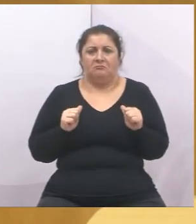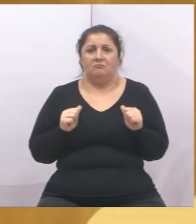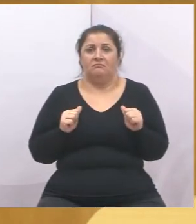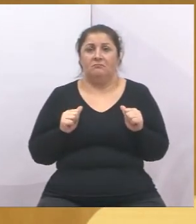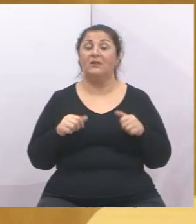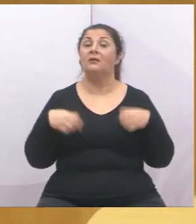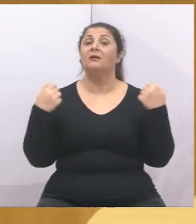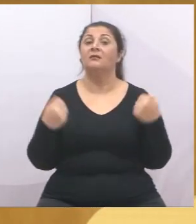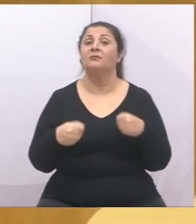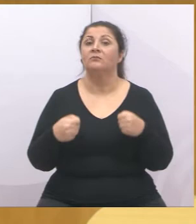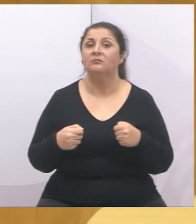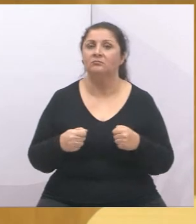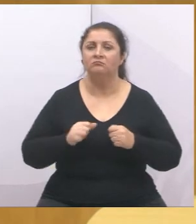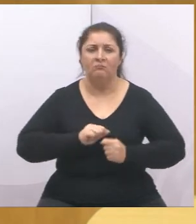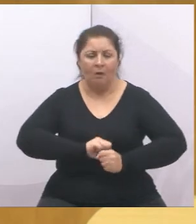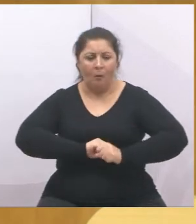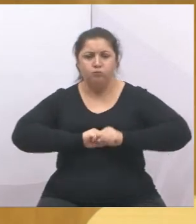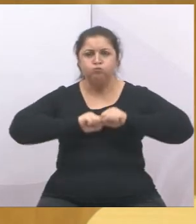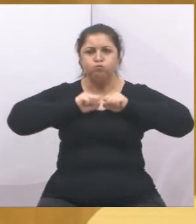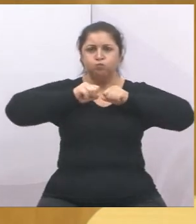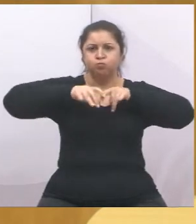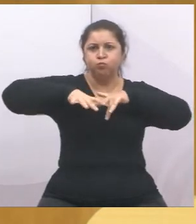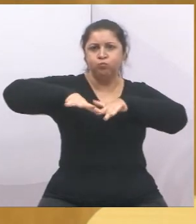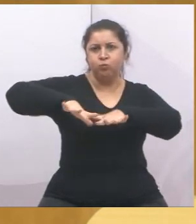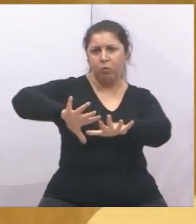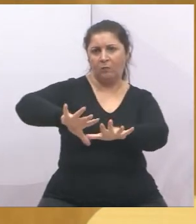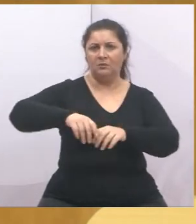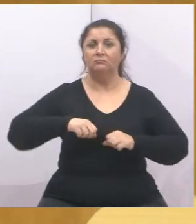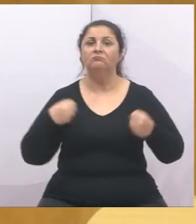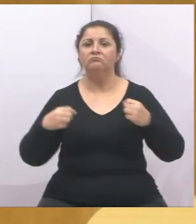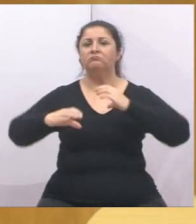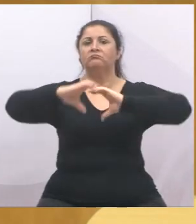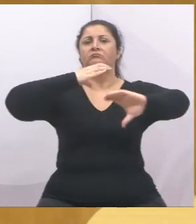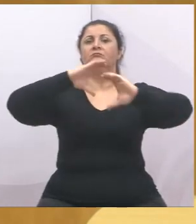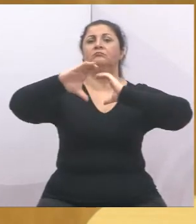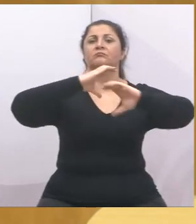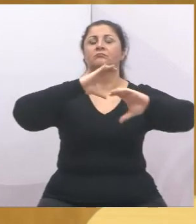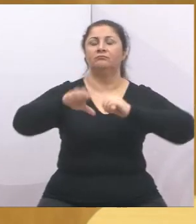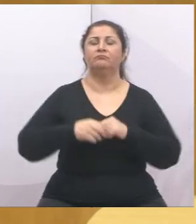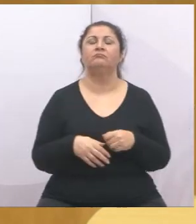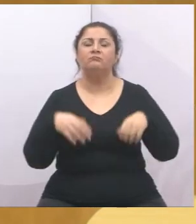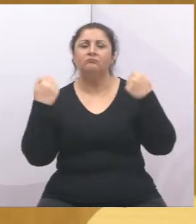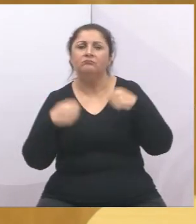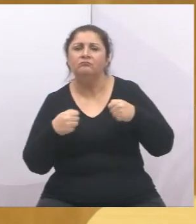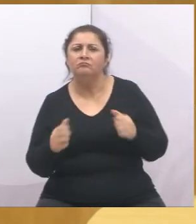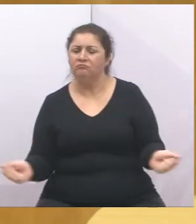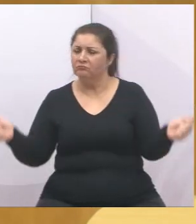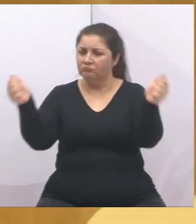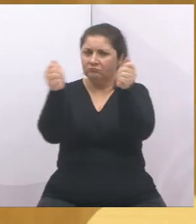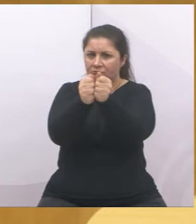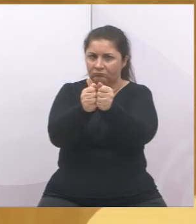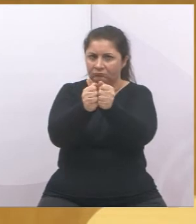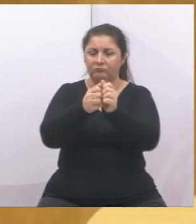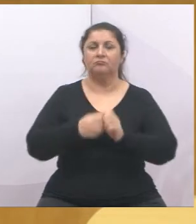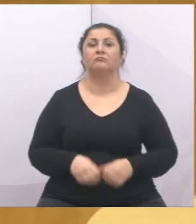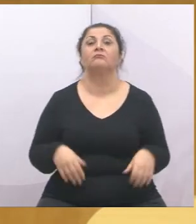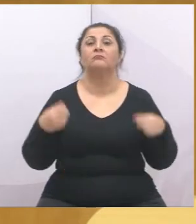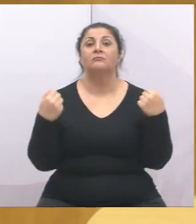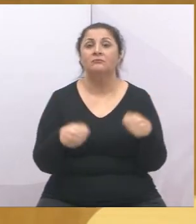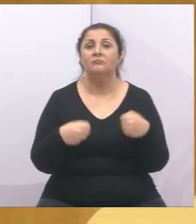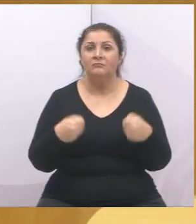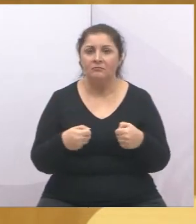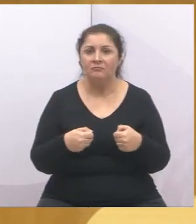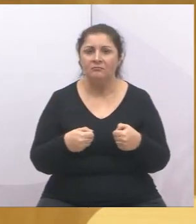Eu preciso transbordar. Eu preciso me comunicar. Eu preciso me juntar. Eu preciso